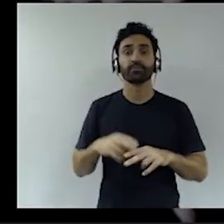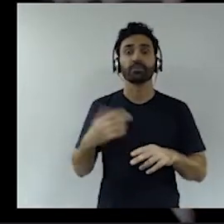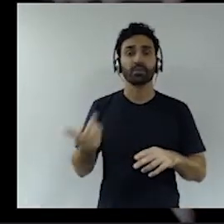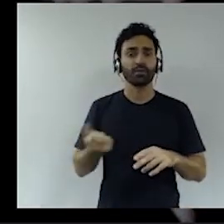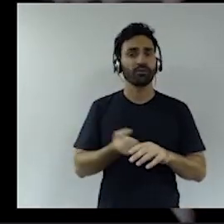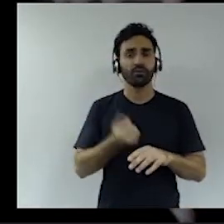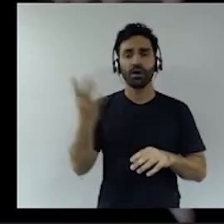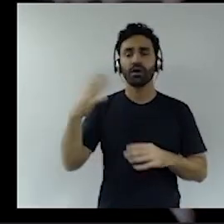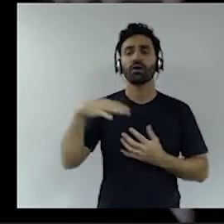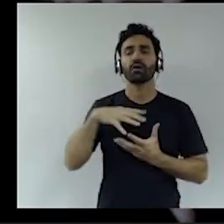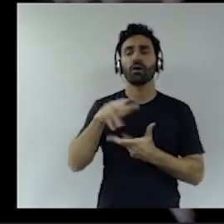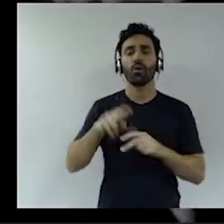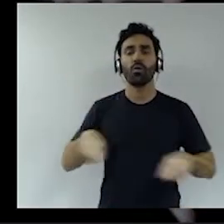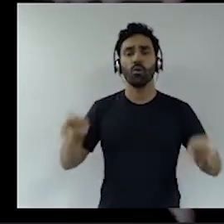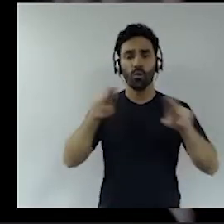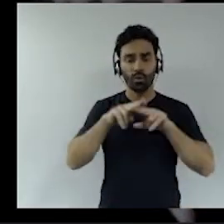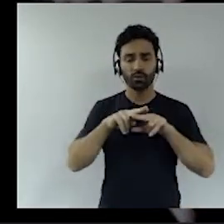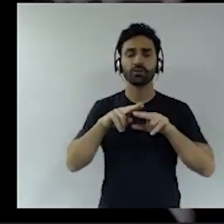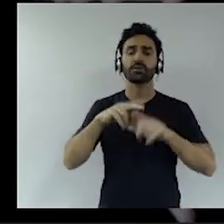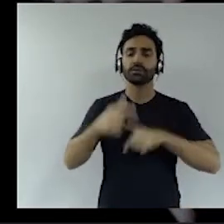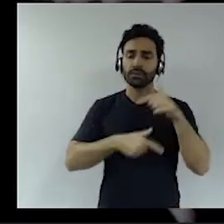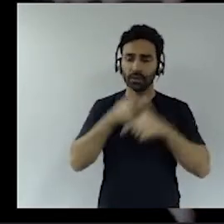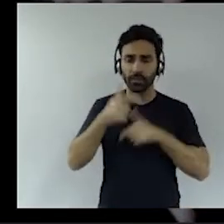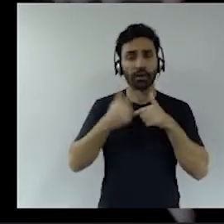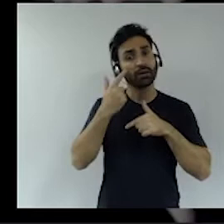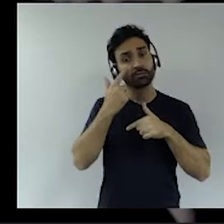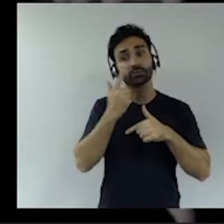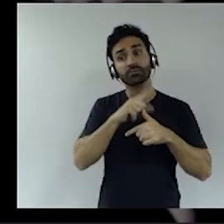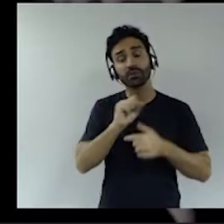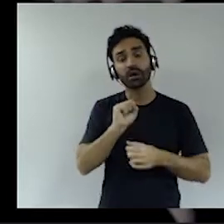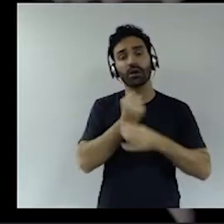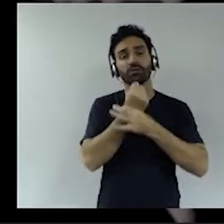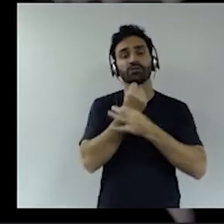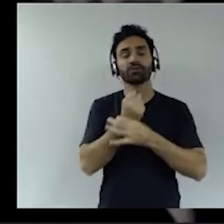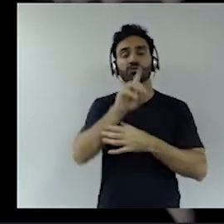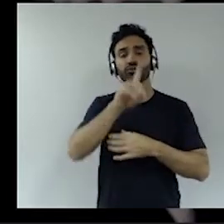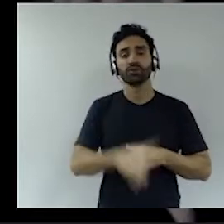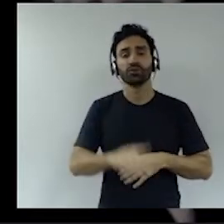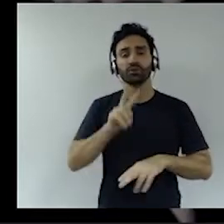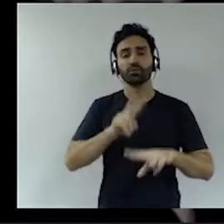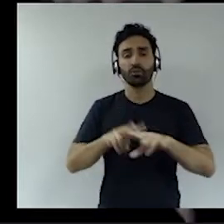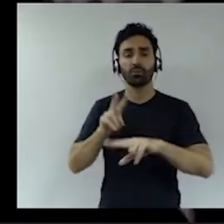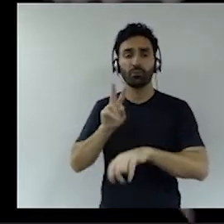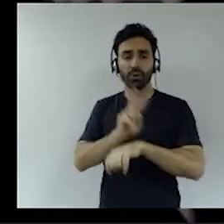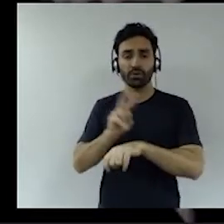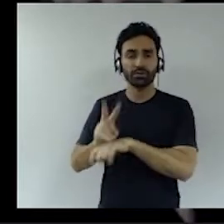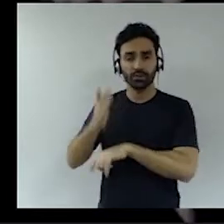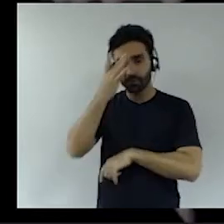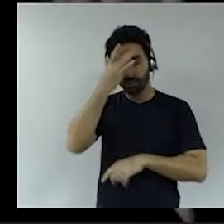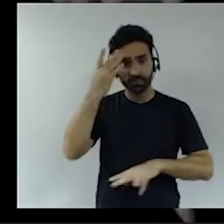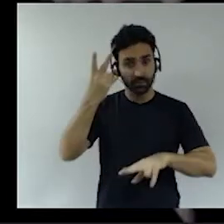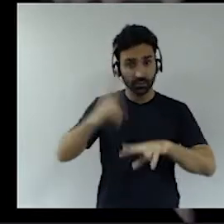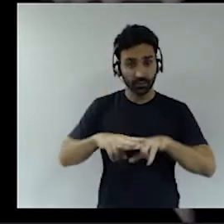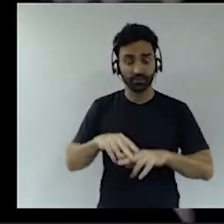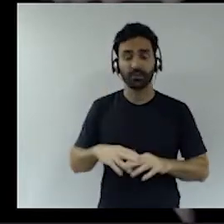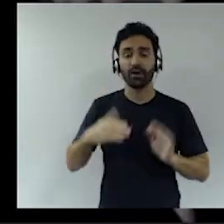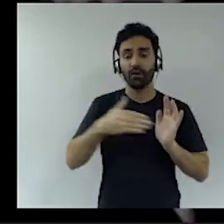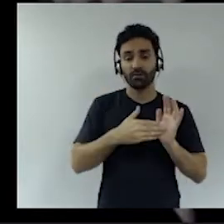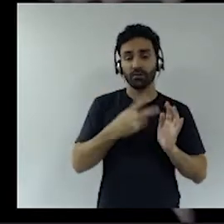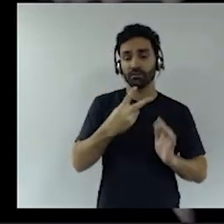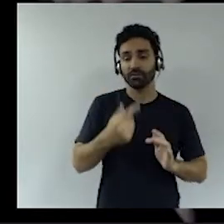da ONU para que os governos atuassem no sentido de garantir os direitos e a proteção dos prisioneiros. Até 27 de maio